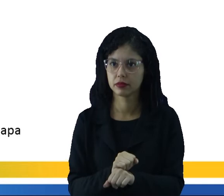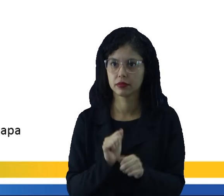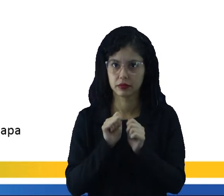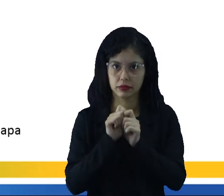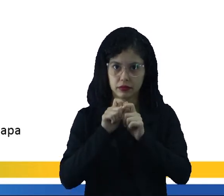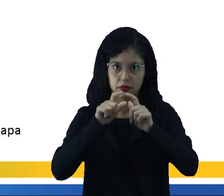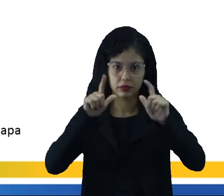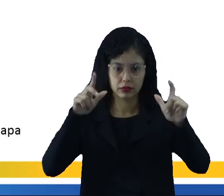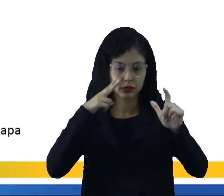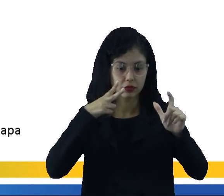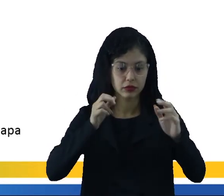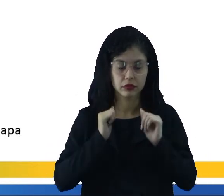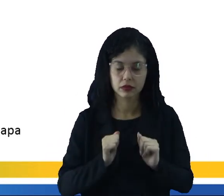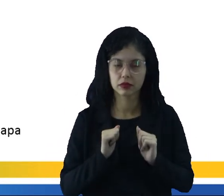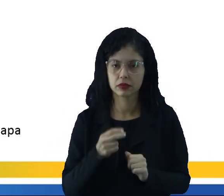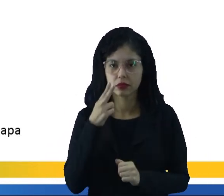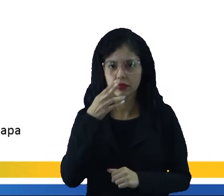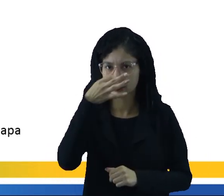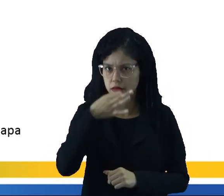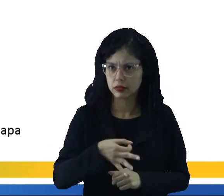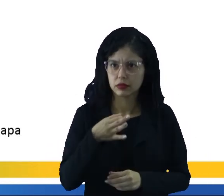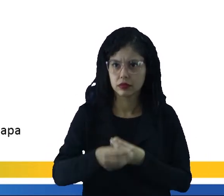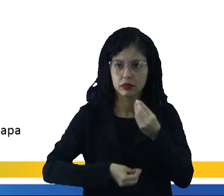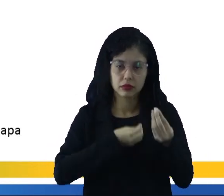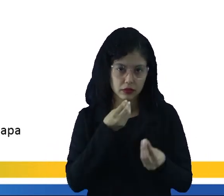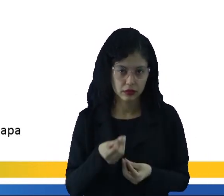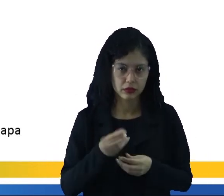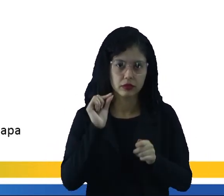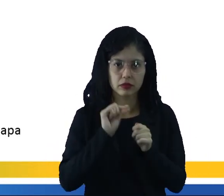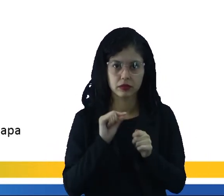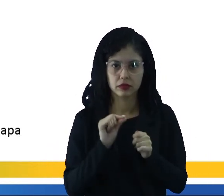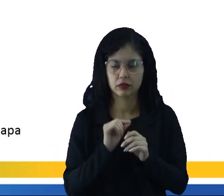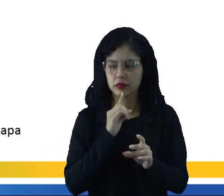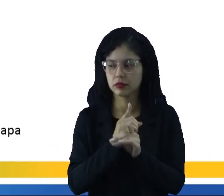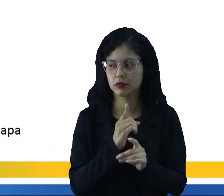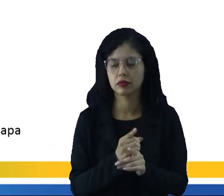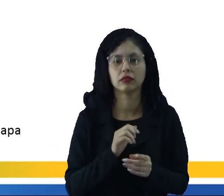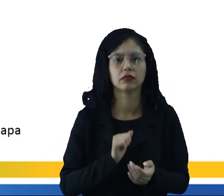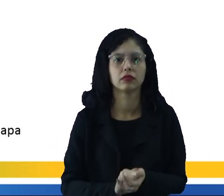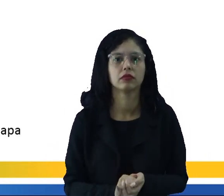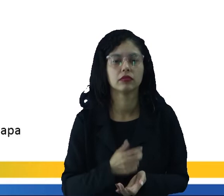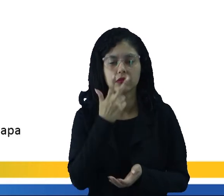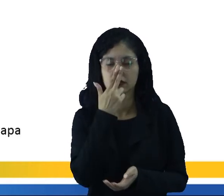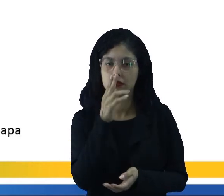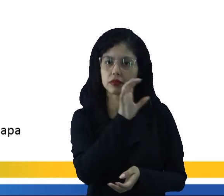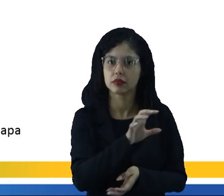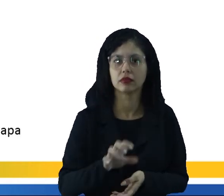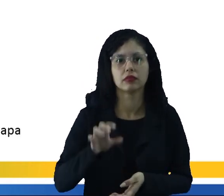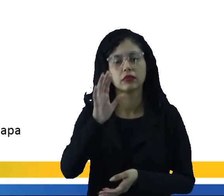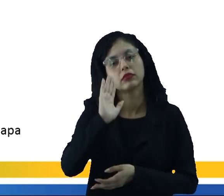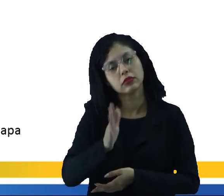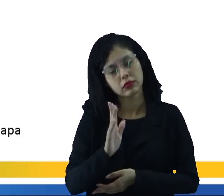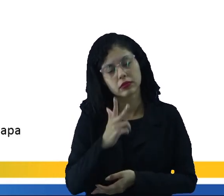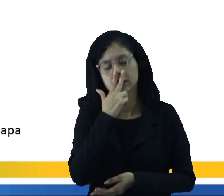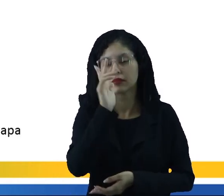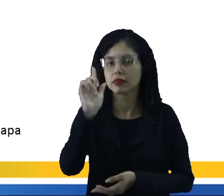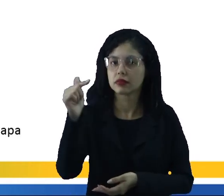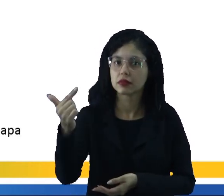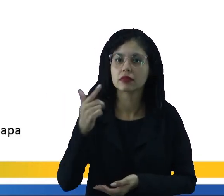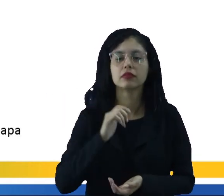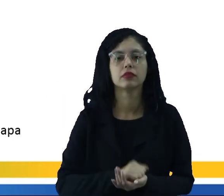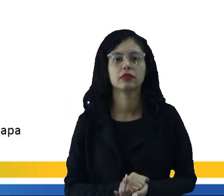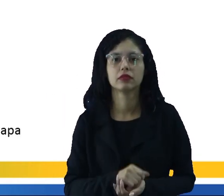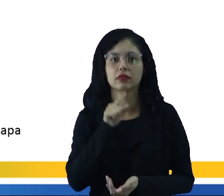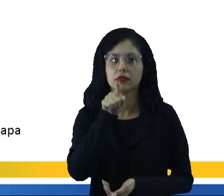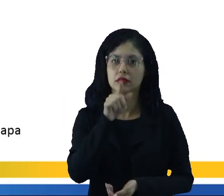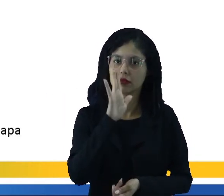um zoom para você poder olhar direitinho como é que faz essa identificação. Porque se aparecer um mapa desse, como já apareceu em outras